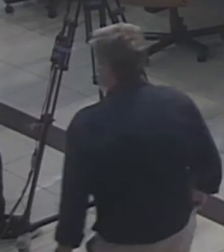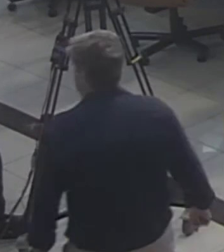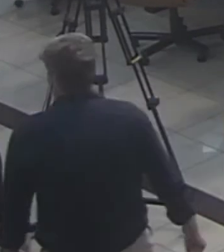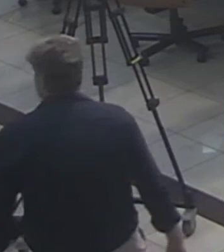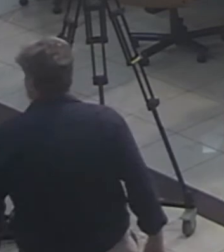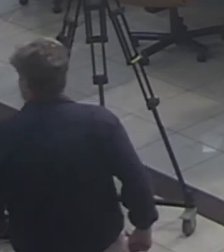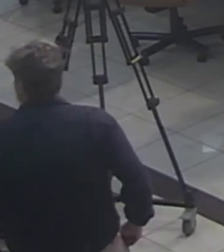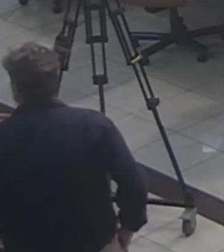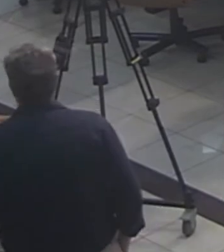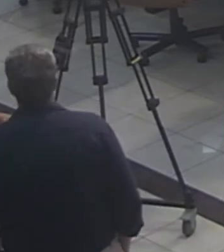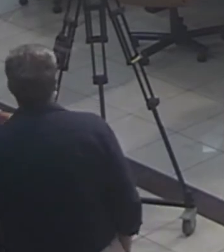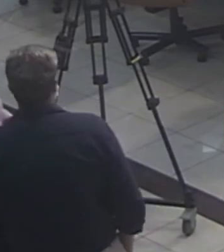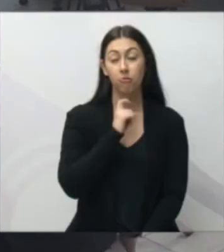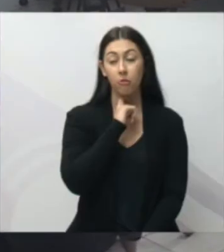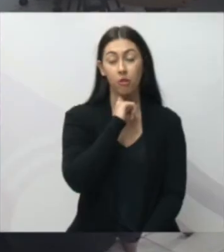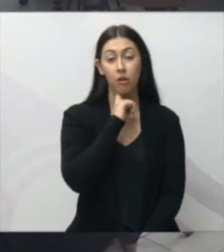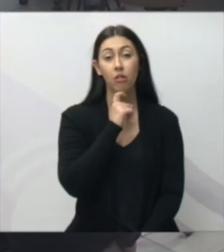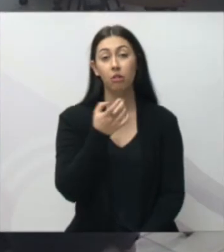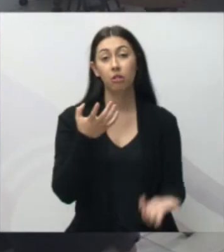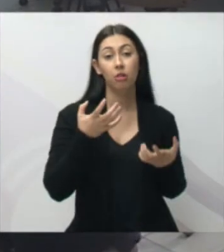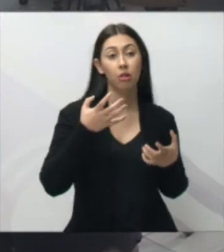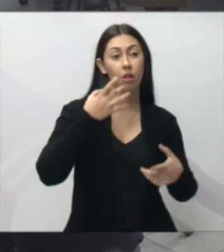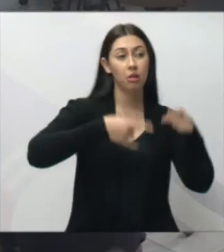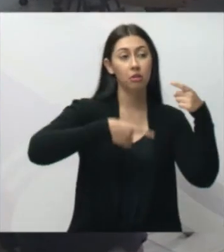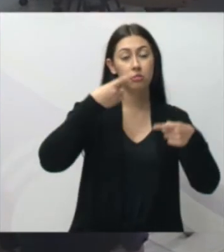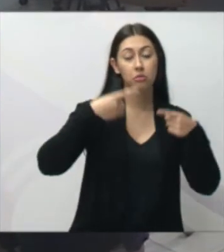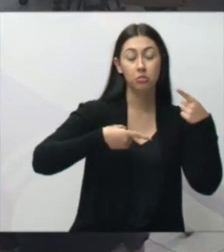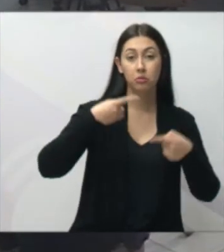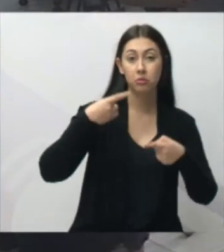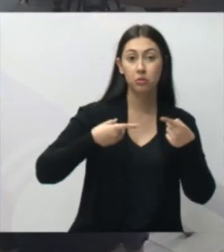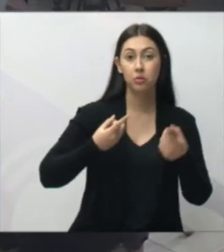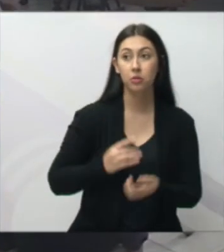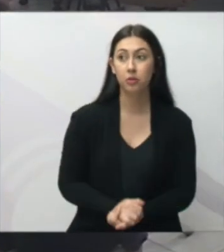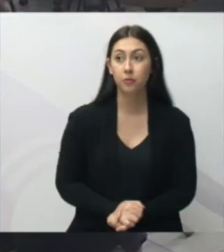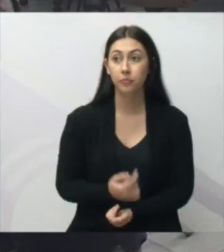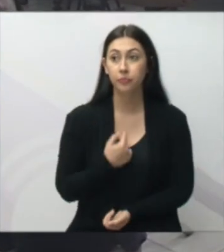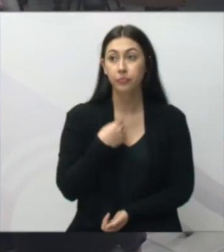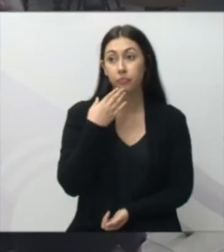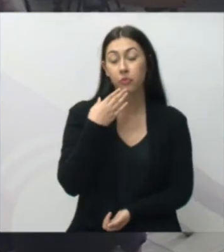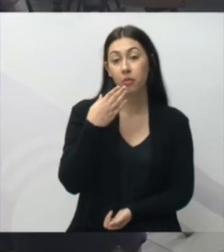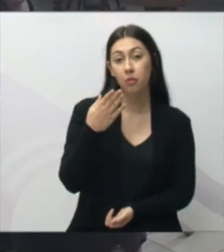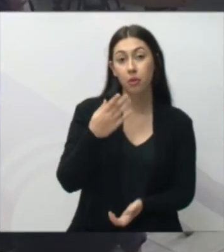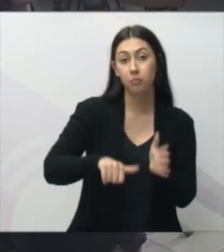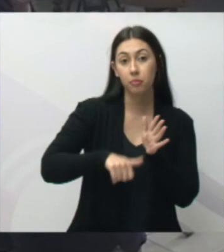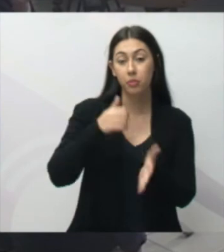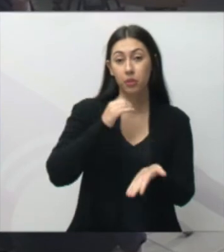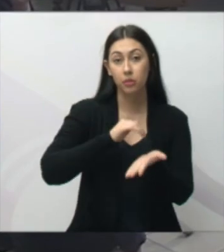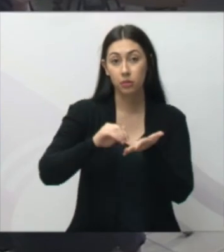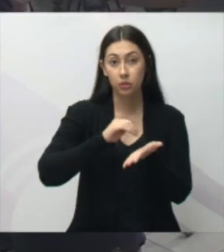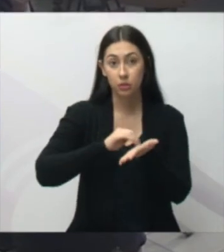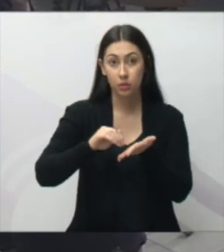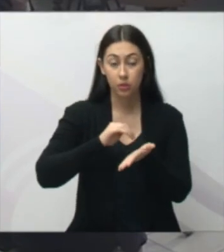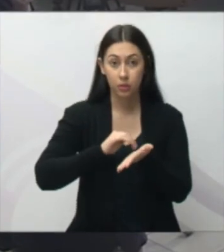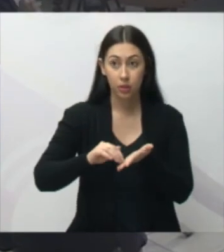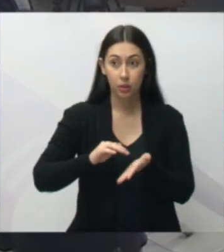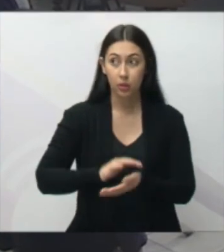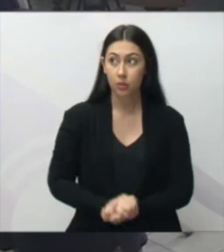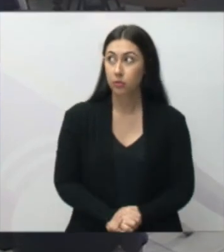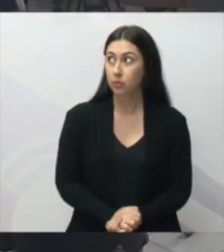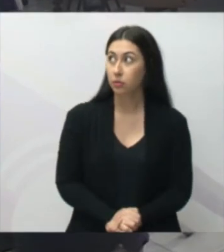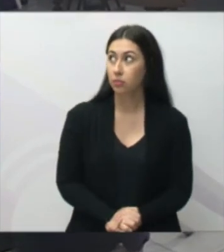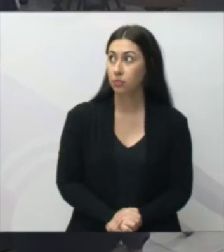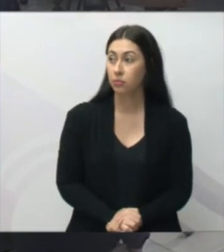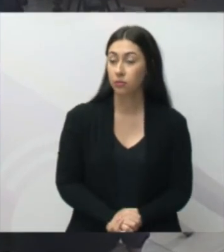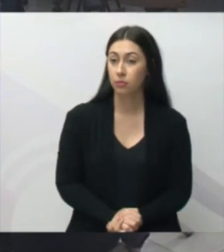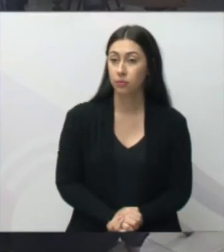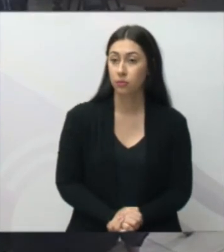Não havendo mais nenhum vereador desejando discutir a matéria, peço ao primeiro secretário que proceda à votação